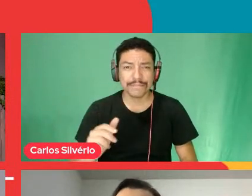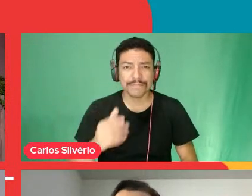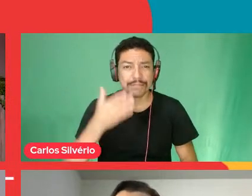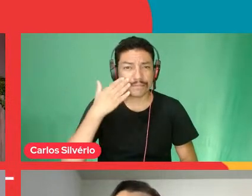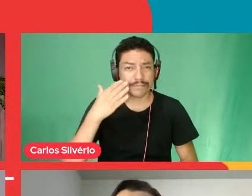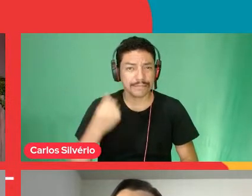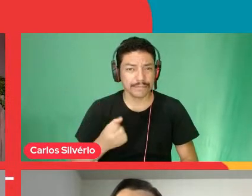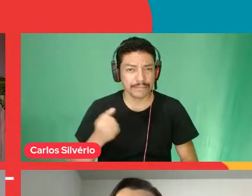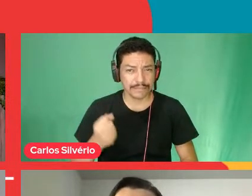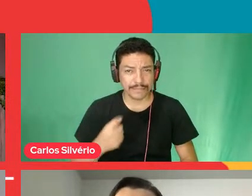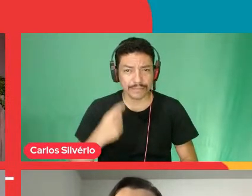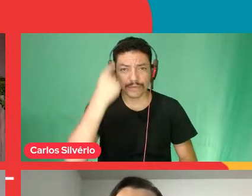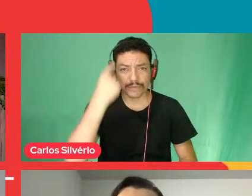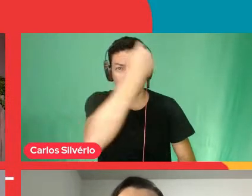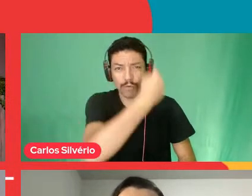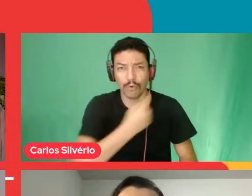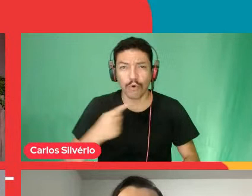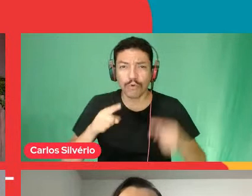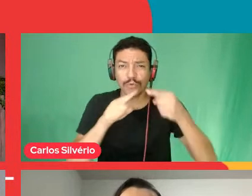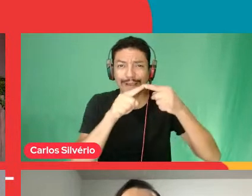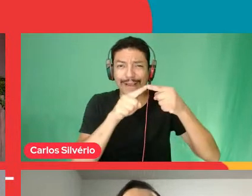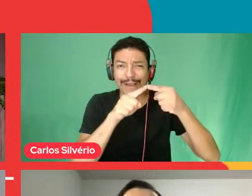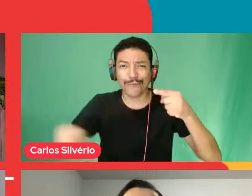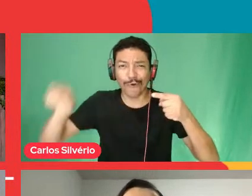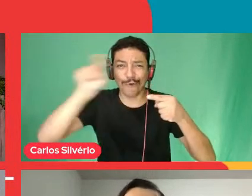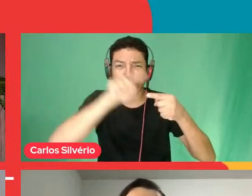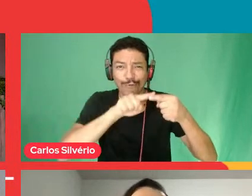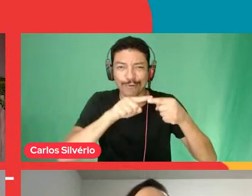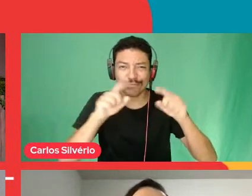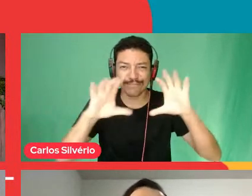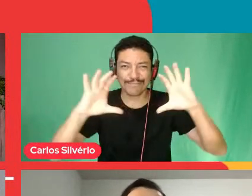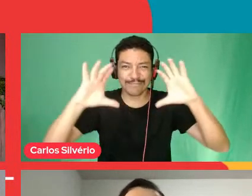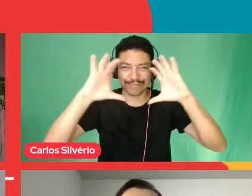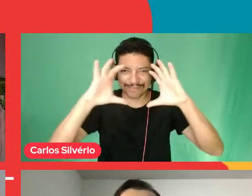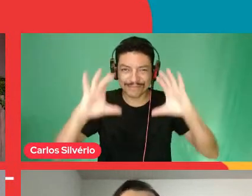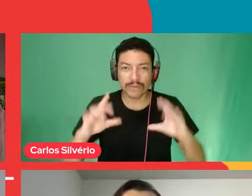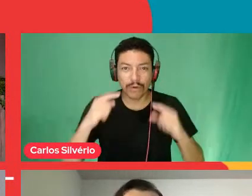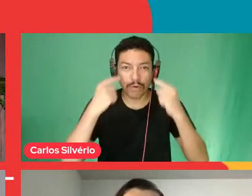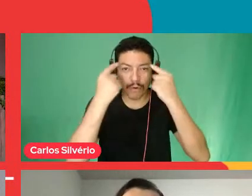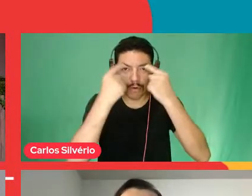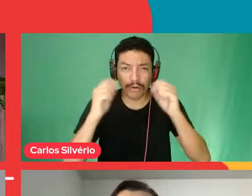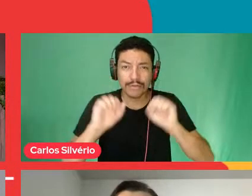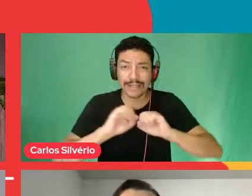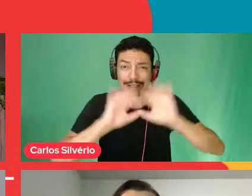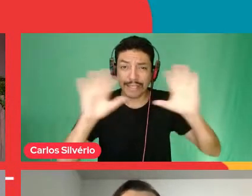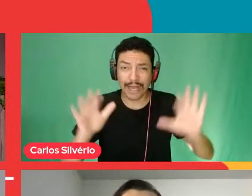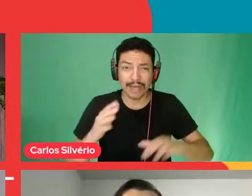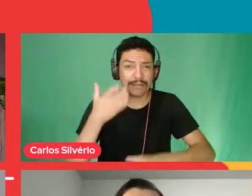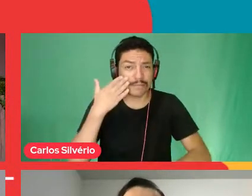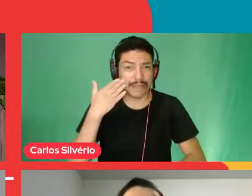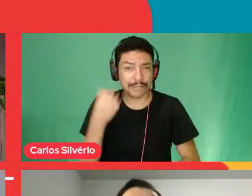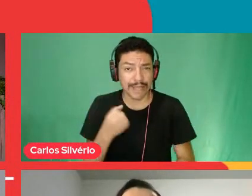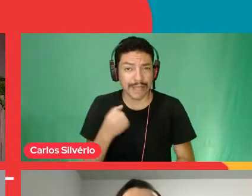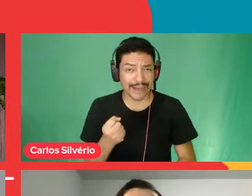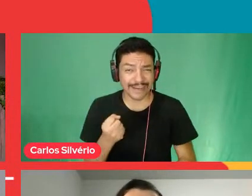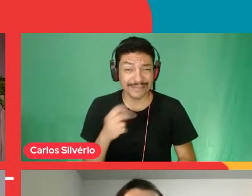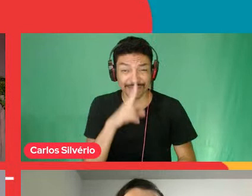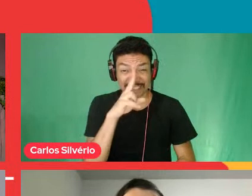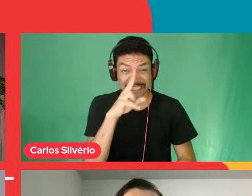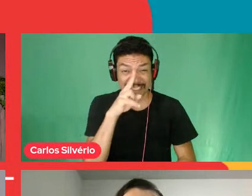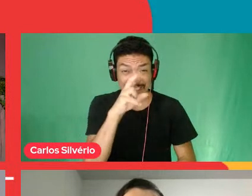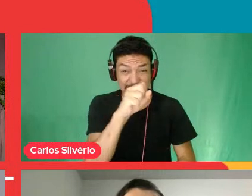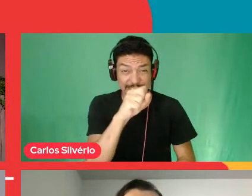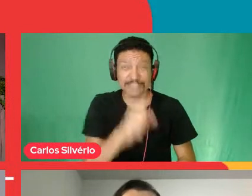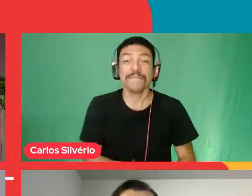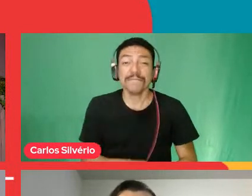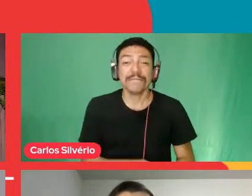branca, rosto bem redondo, olhos claros, pele branca, né, branquíssima, Também